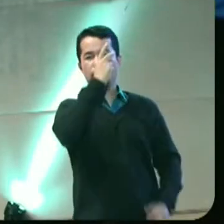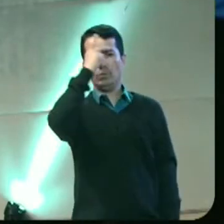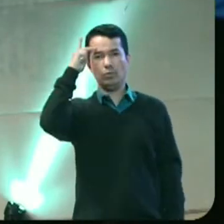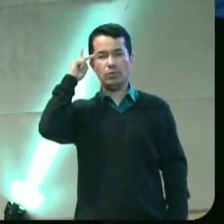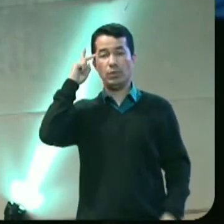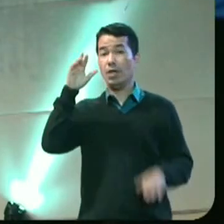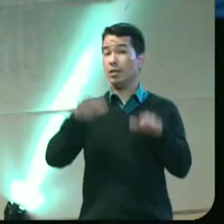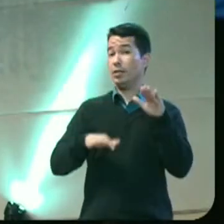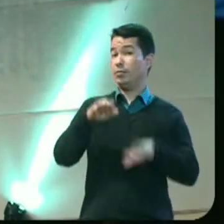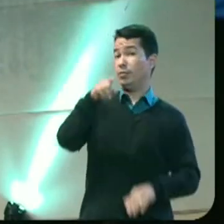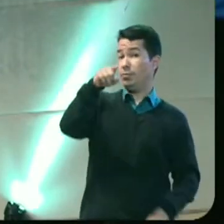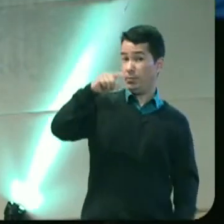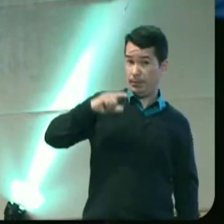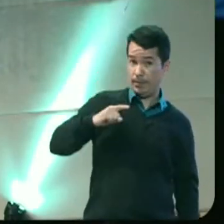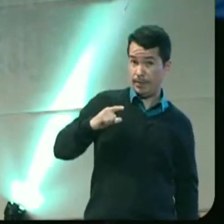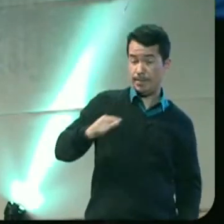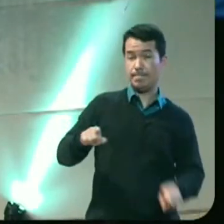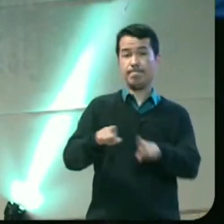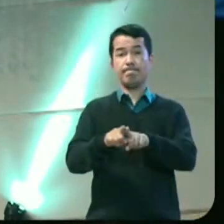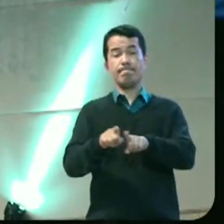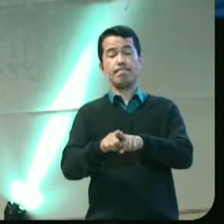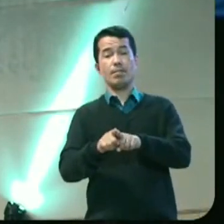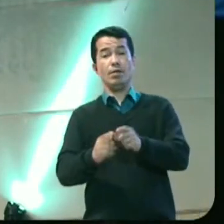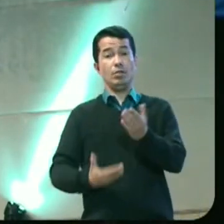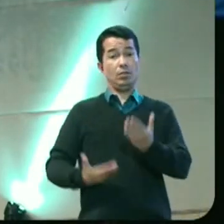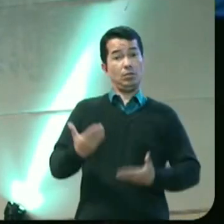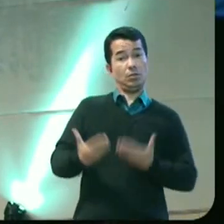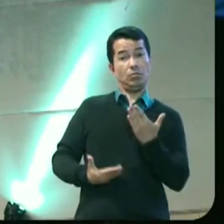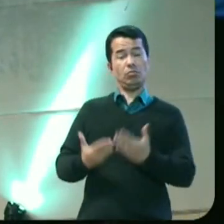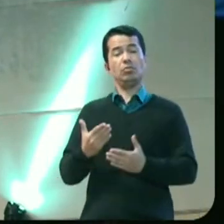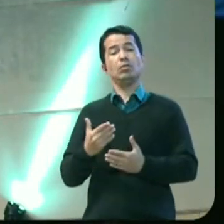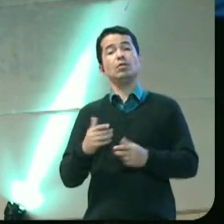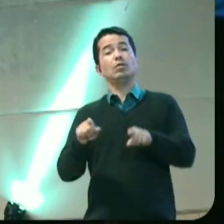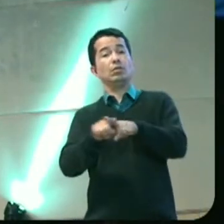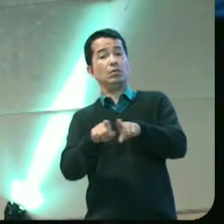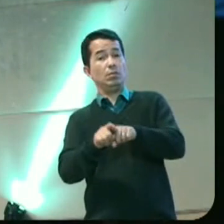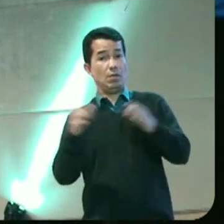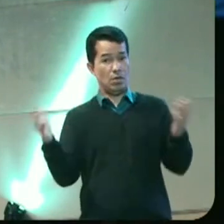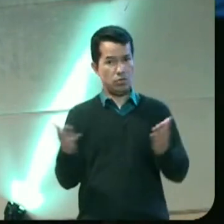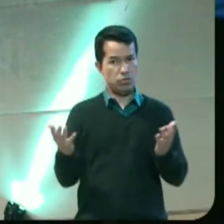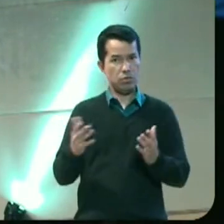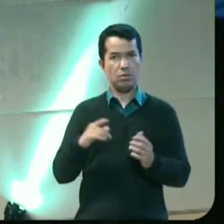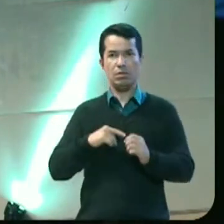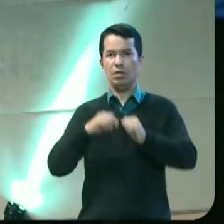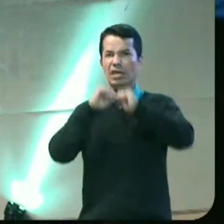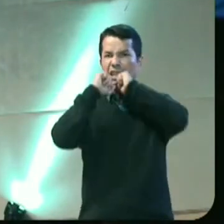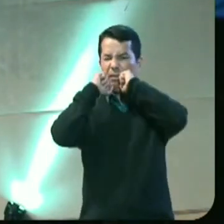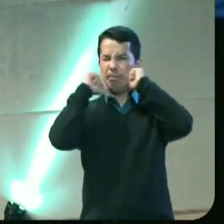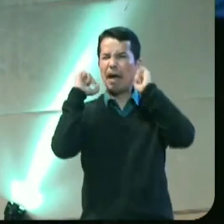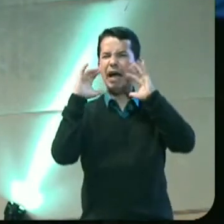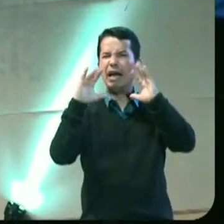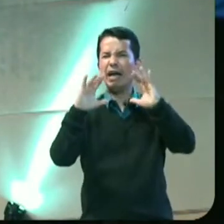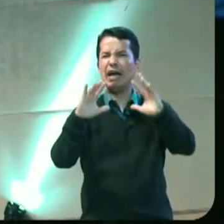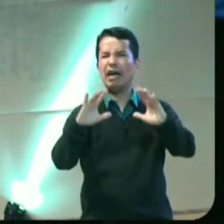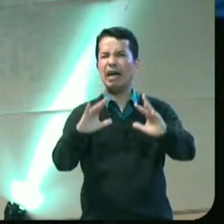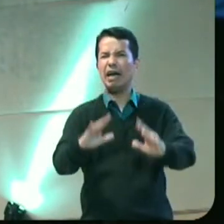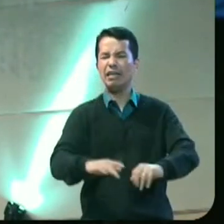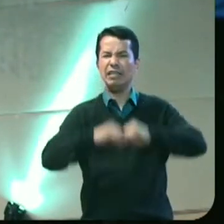funcionários, talvez nos últimos meses ou tempos, Deus te prosperou financeiramente,